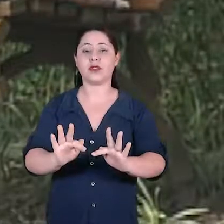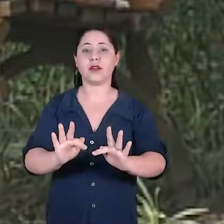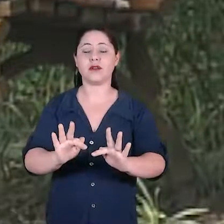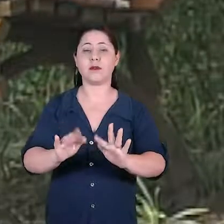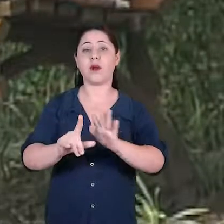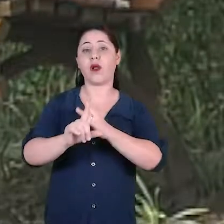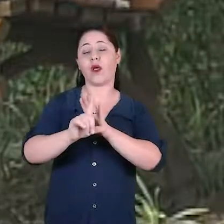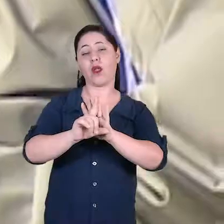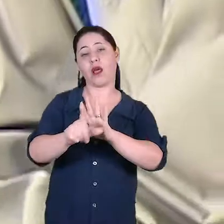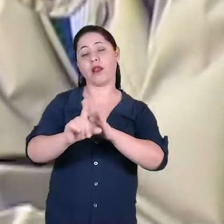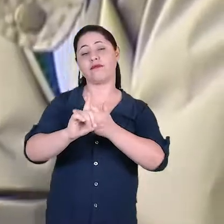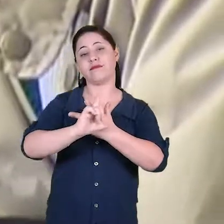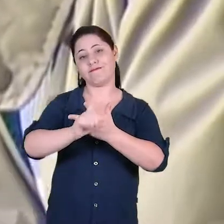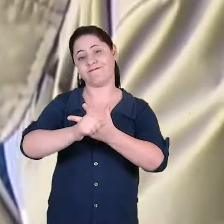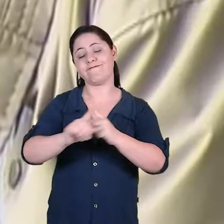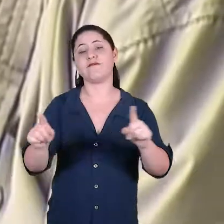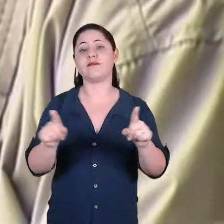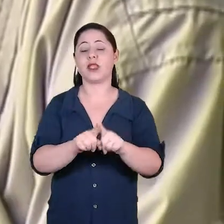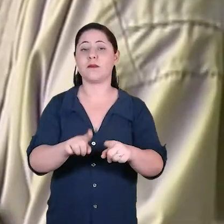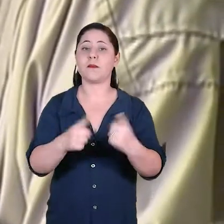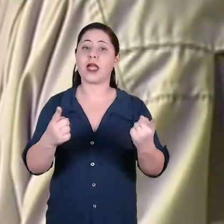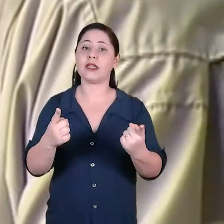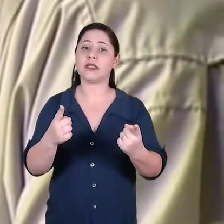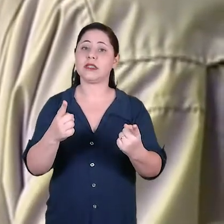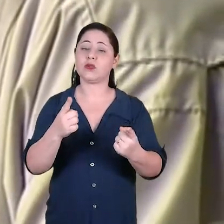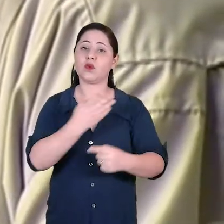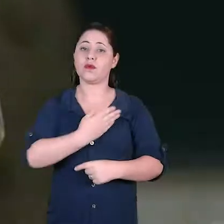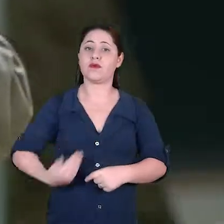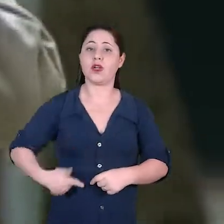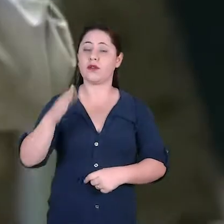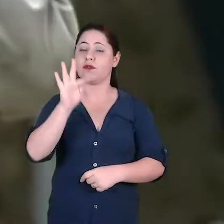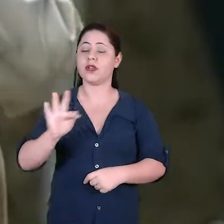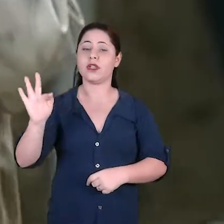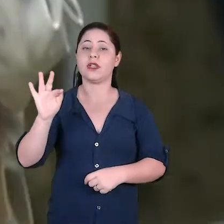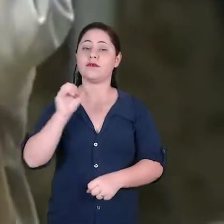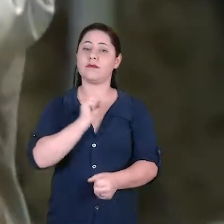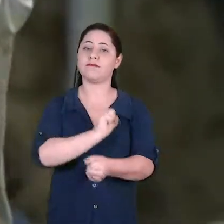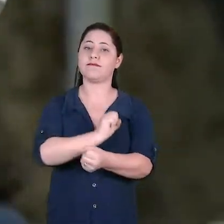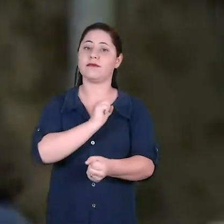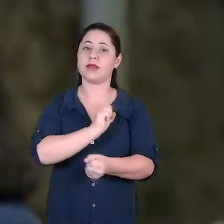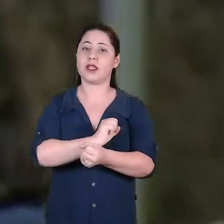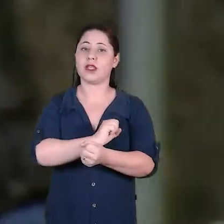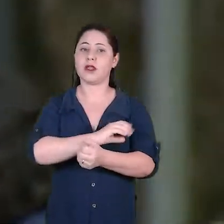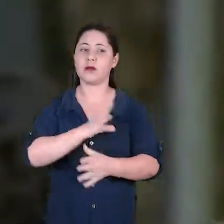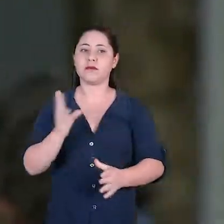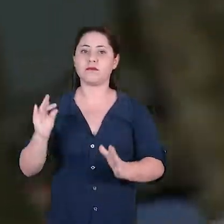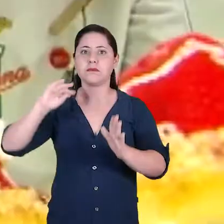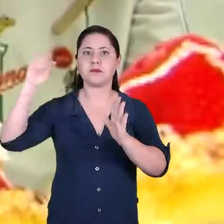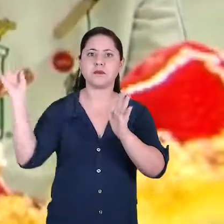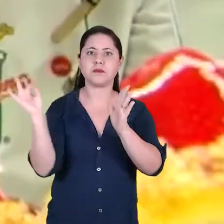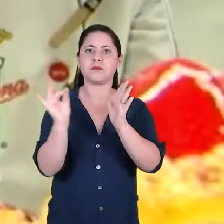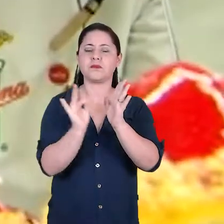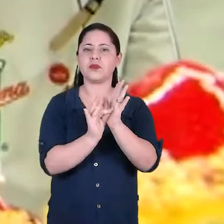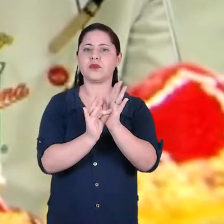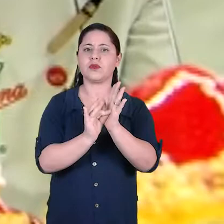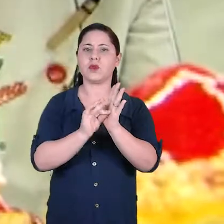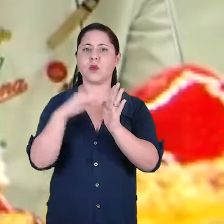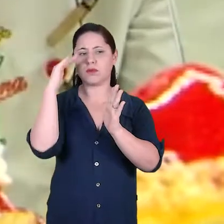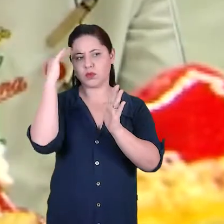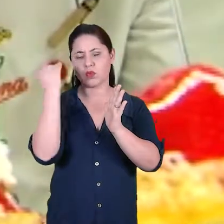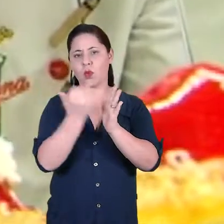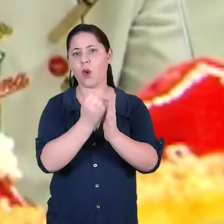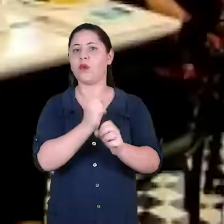pelo Legislativo, mas a expectativa do governo federal é que seja colocado em vigor ainda este